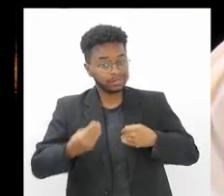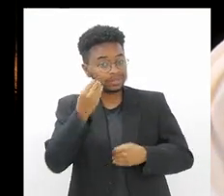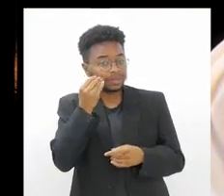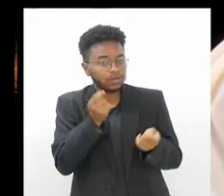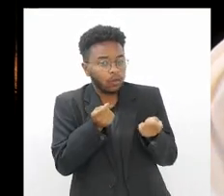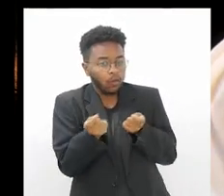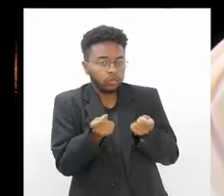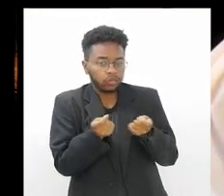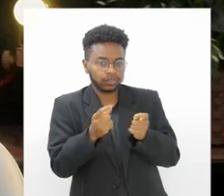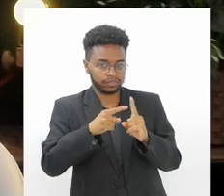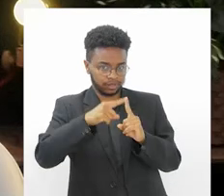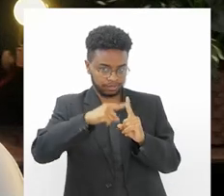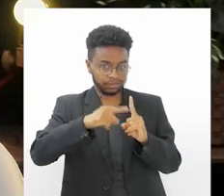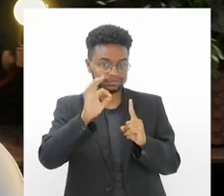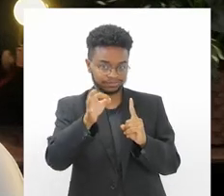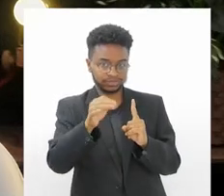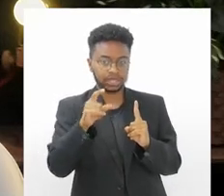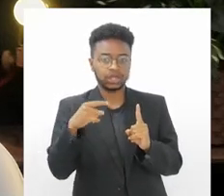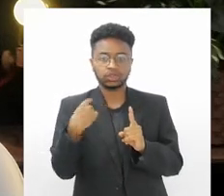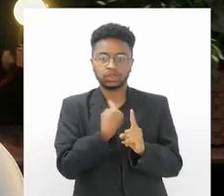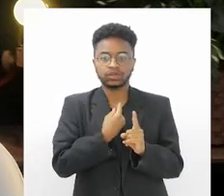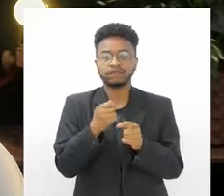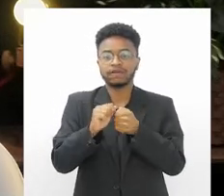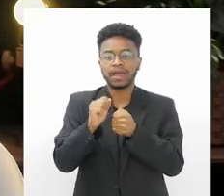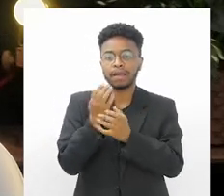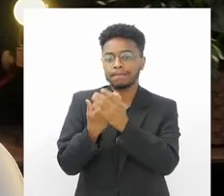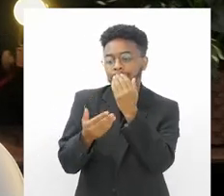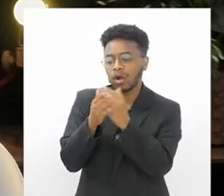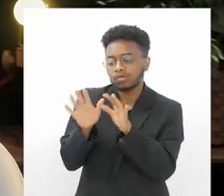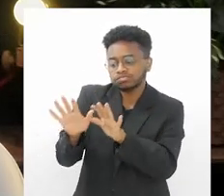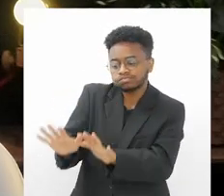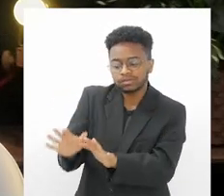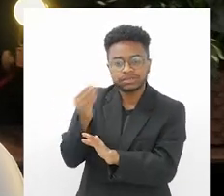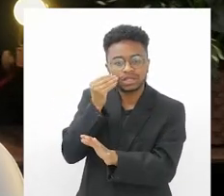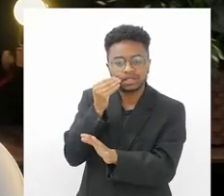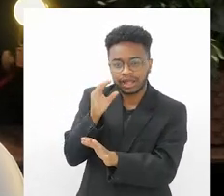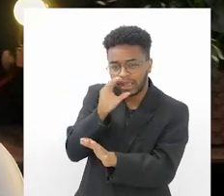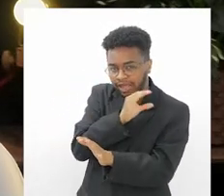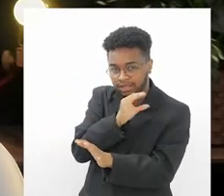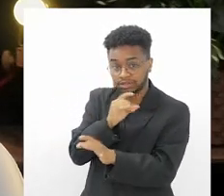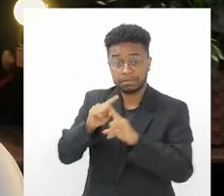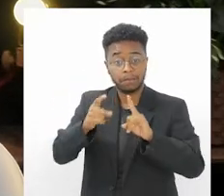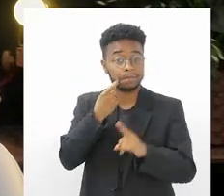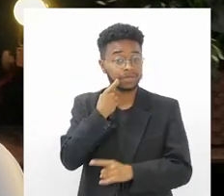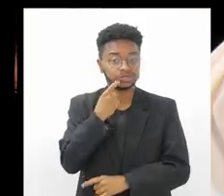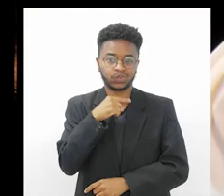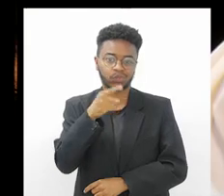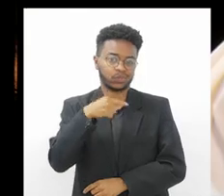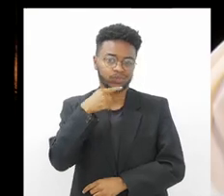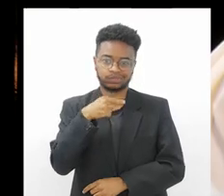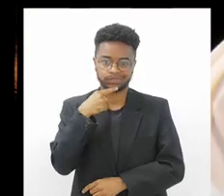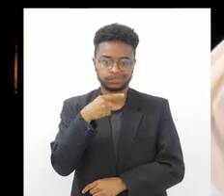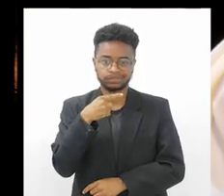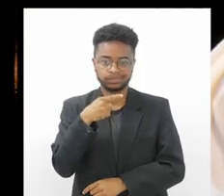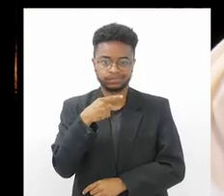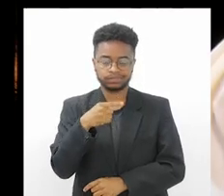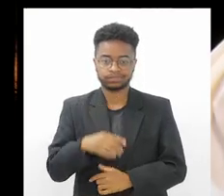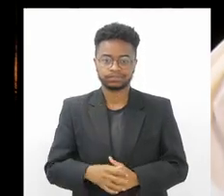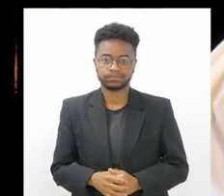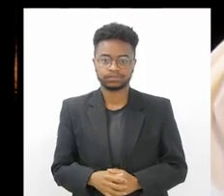conservar a sua temperatura. Né? A gente coloca a mão assim, aí fica, esquenta a mão, né? Uhum. Já o peixe não tem isso. O peixe ele